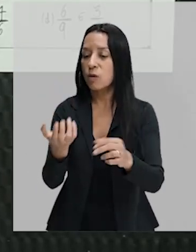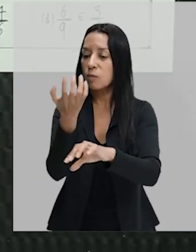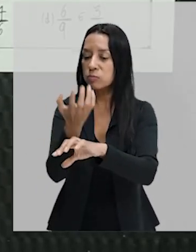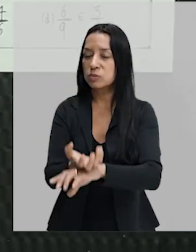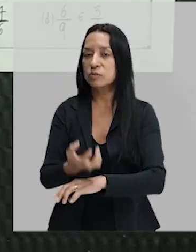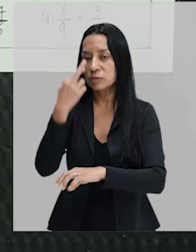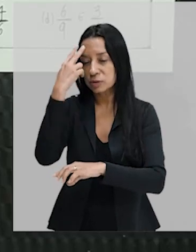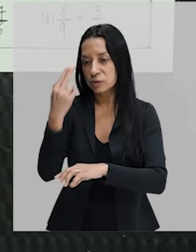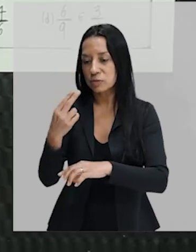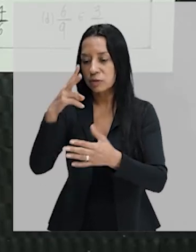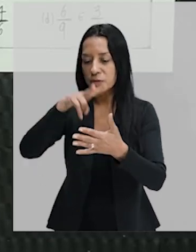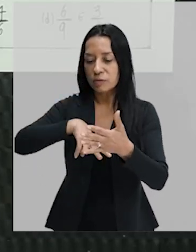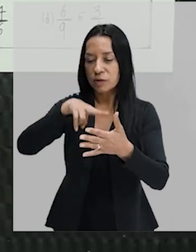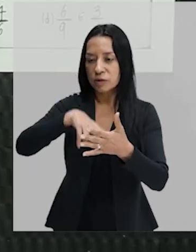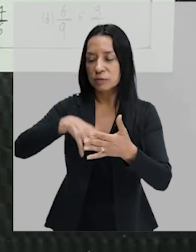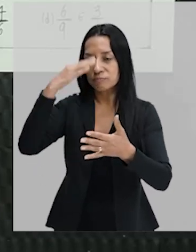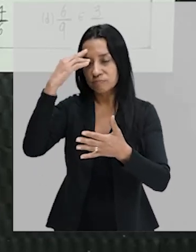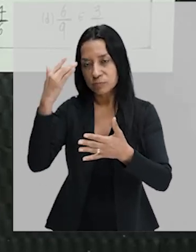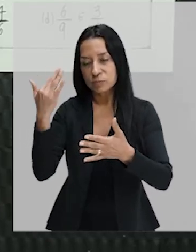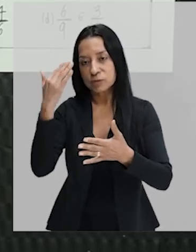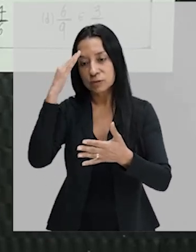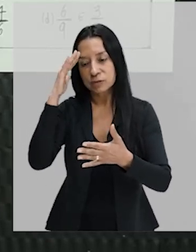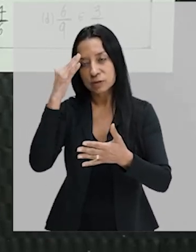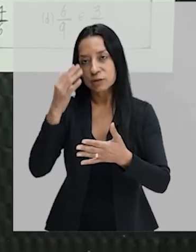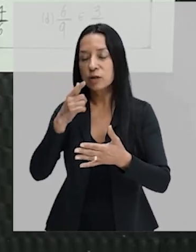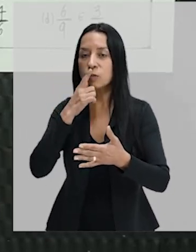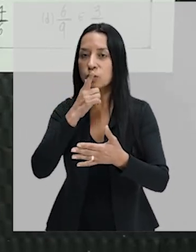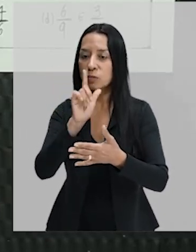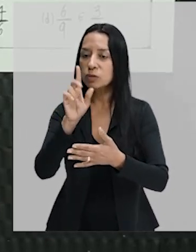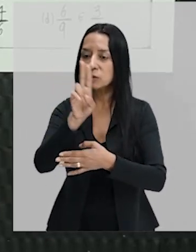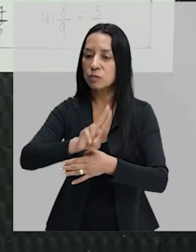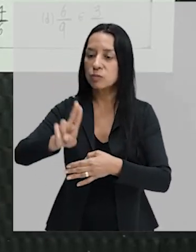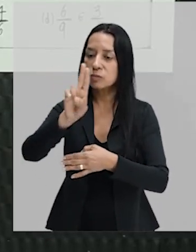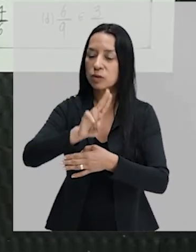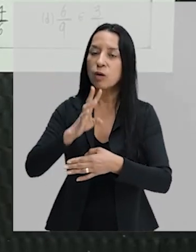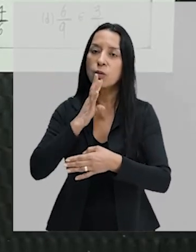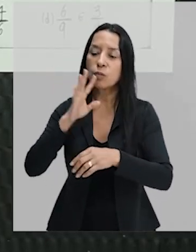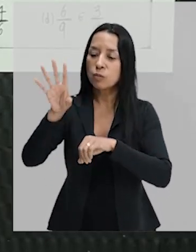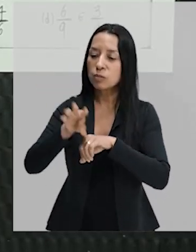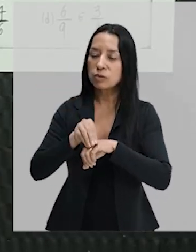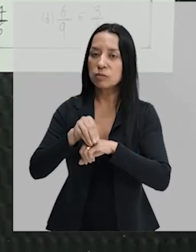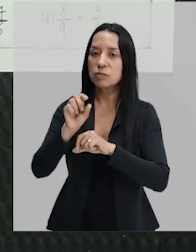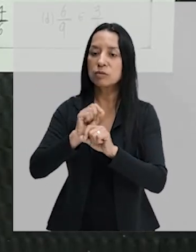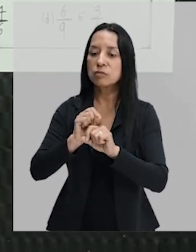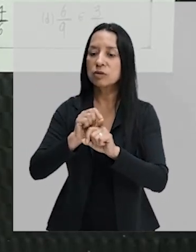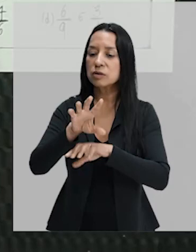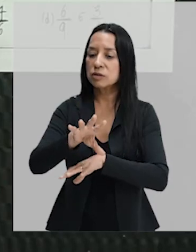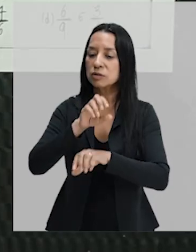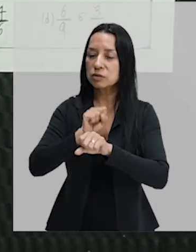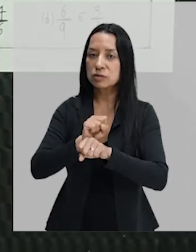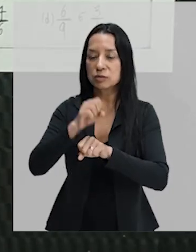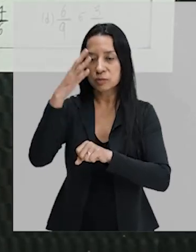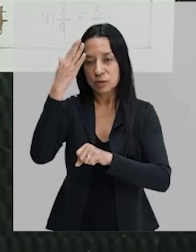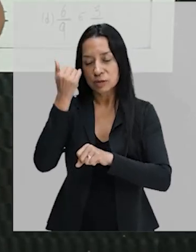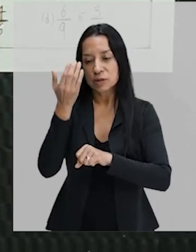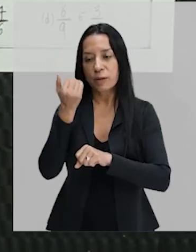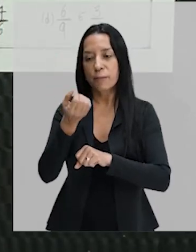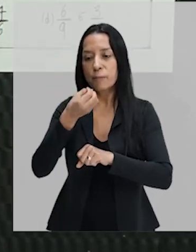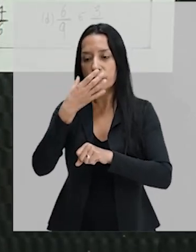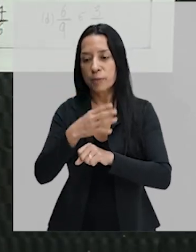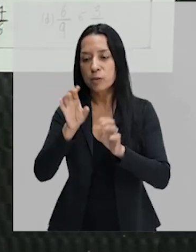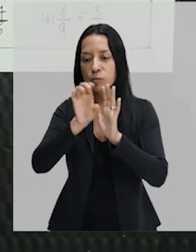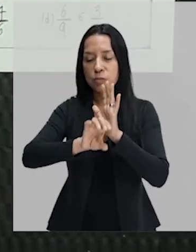você vai entender, para depois você conseguir aplicar aquele conhecimento que você adquiriu, né? Sabendo bem o conceito das